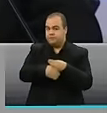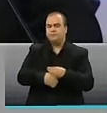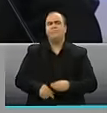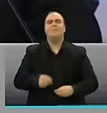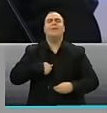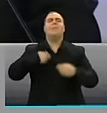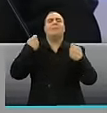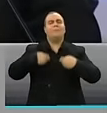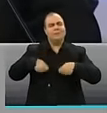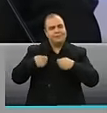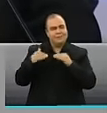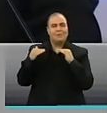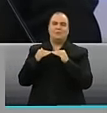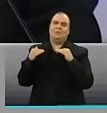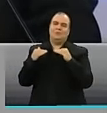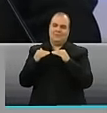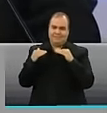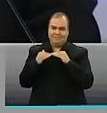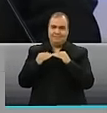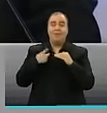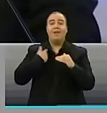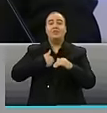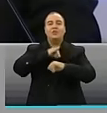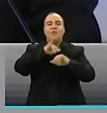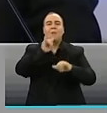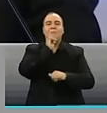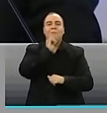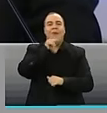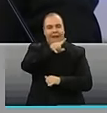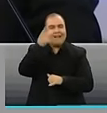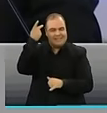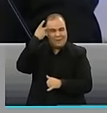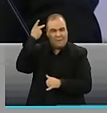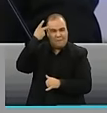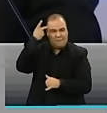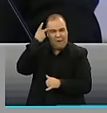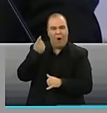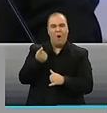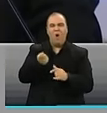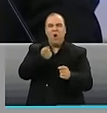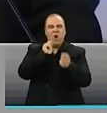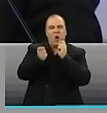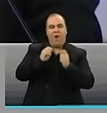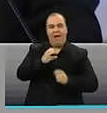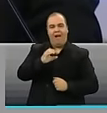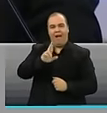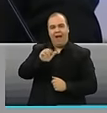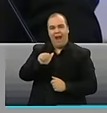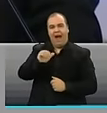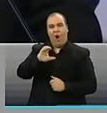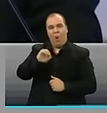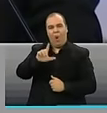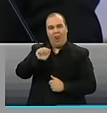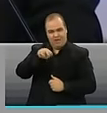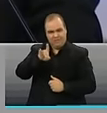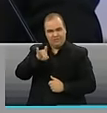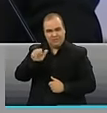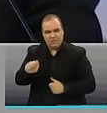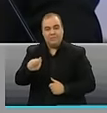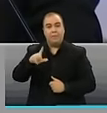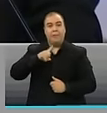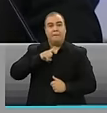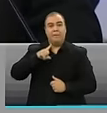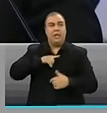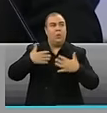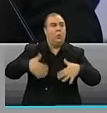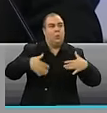preciso concordar aqui. Quando a gente fala da Cracolândia, que hoje não é só um lugar, é um sistema que ocupa 72 pontos na